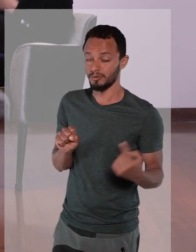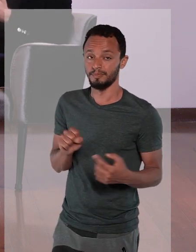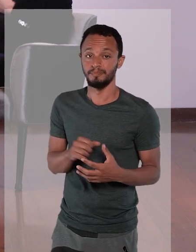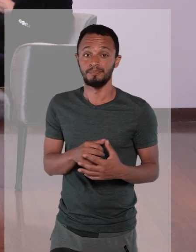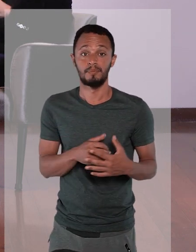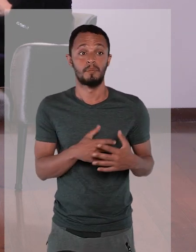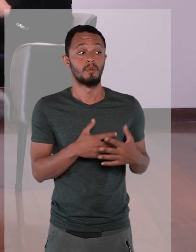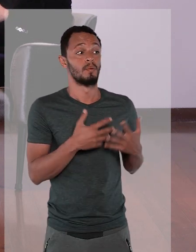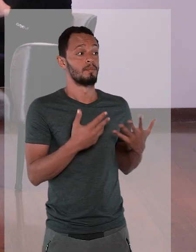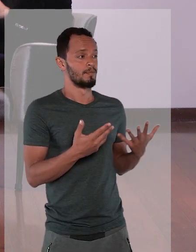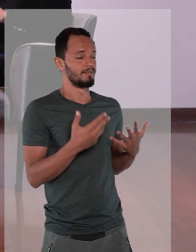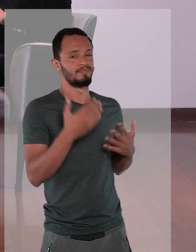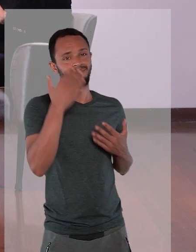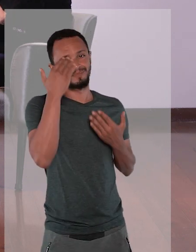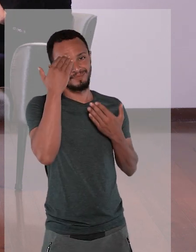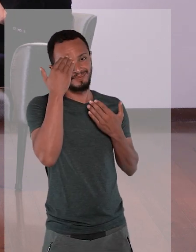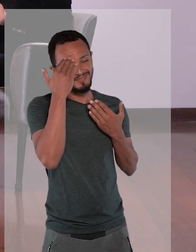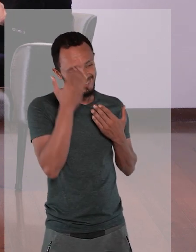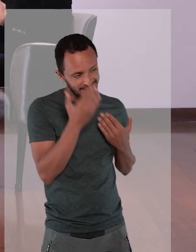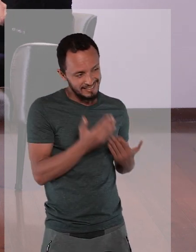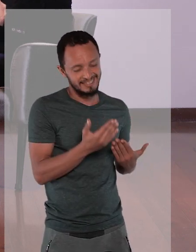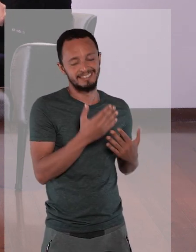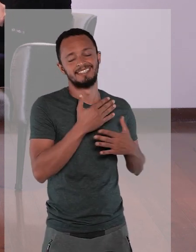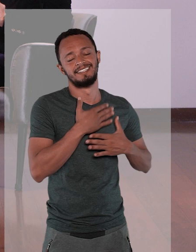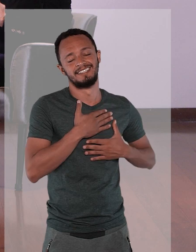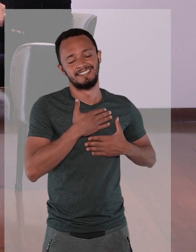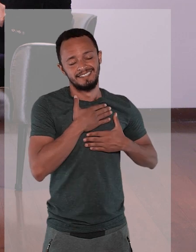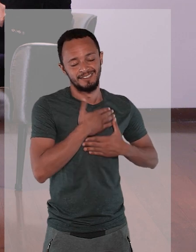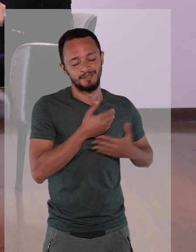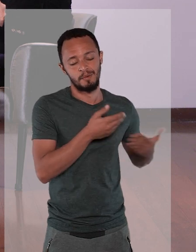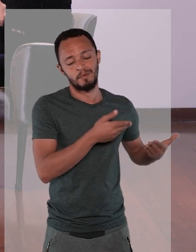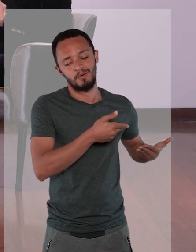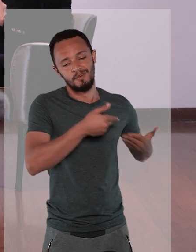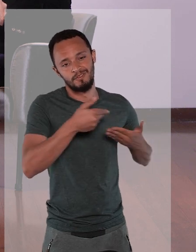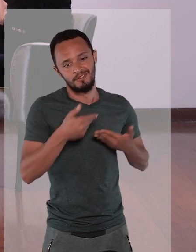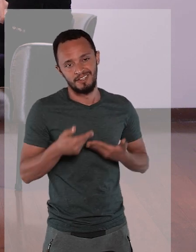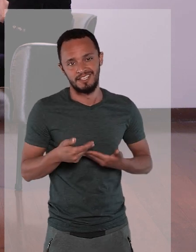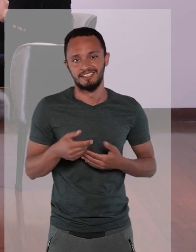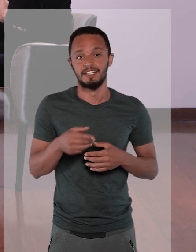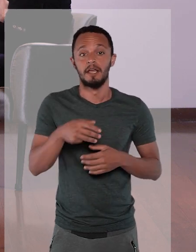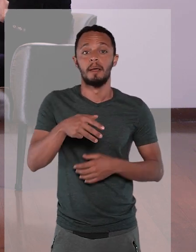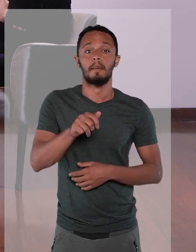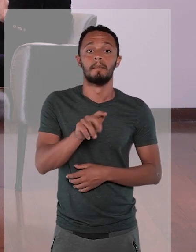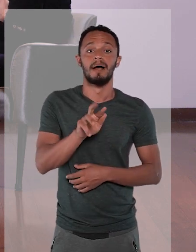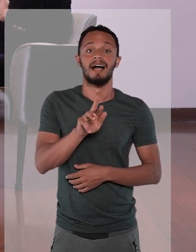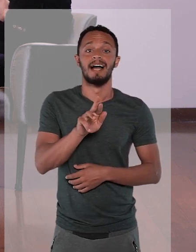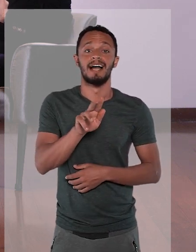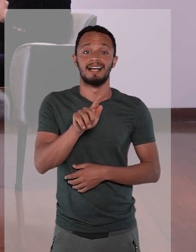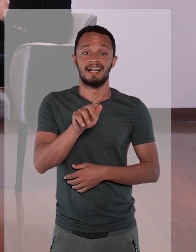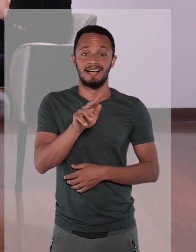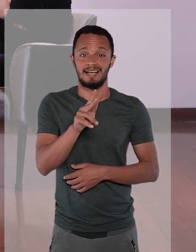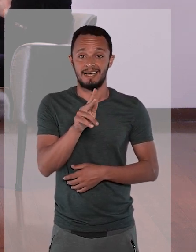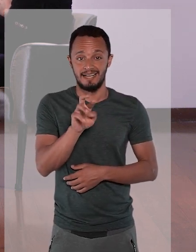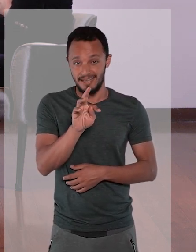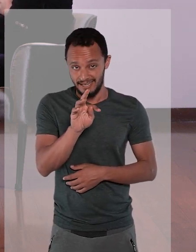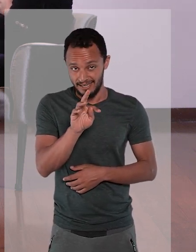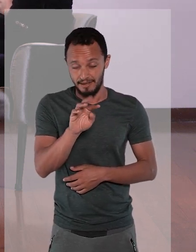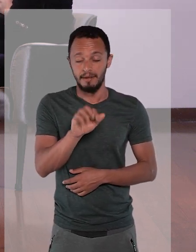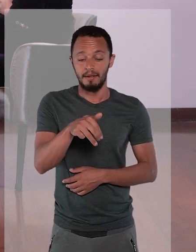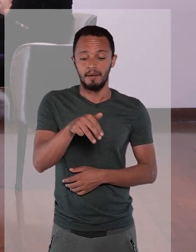pelo convite, agradeço, Margarete, pelo papo gostoso, né, a todos